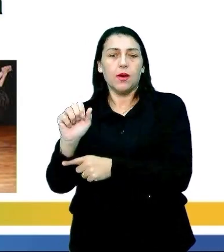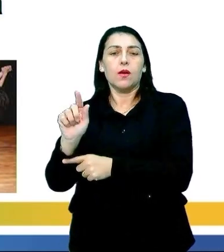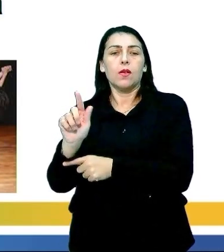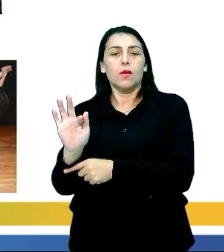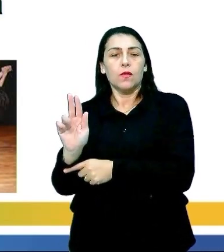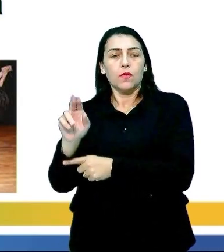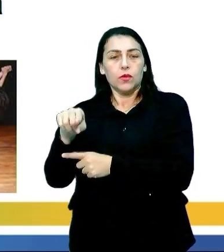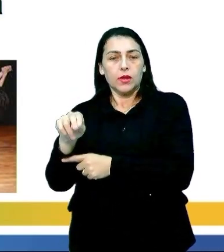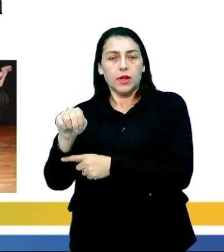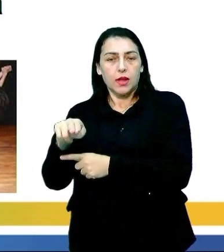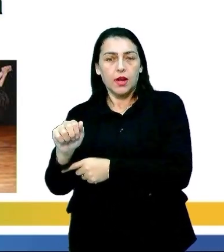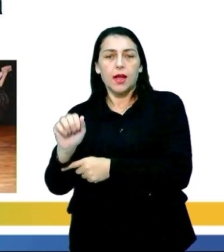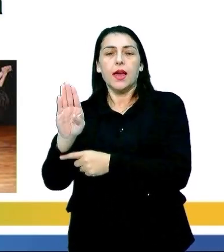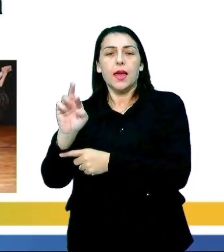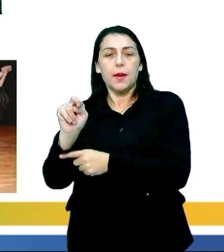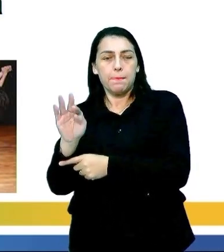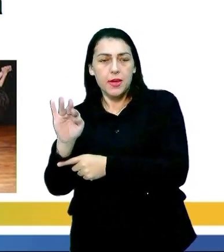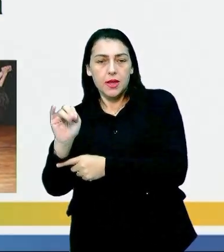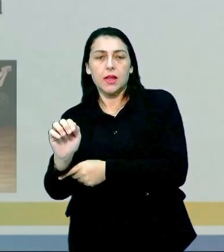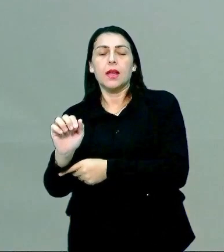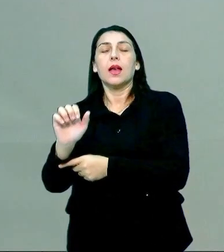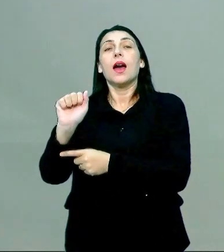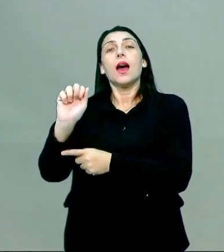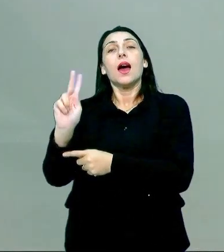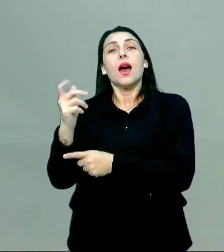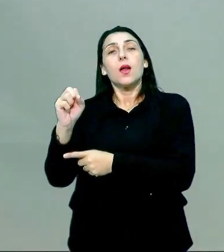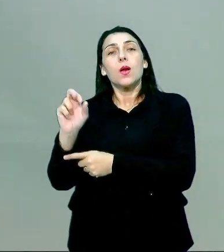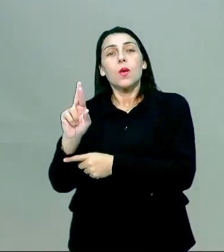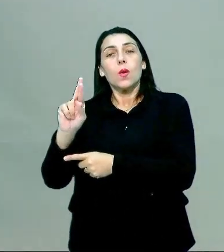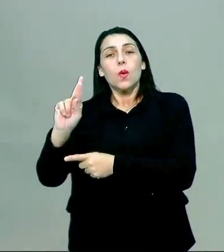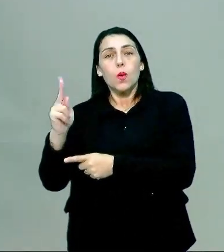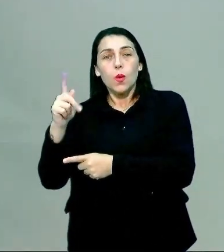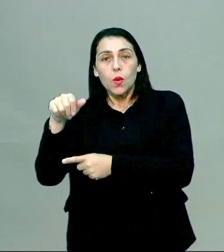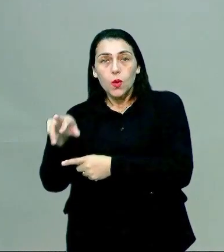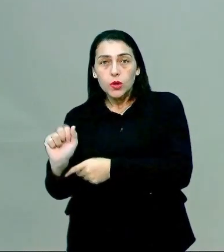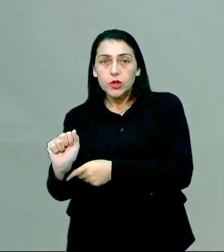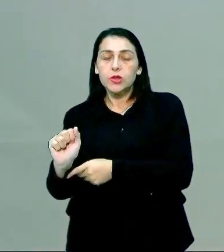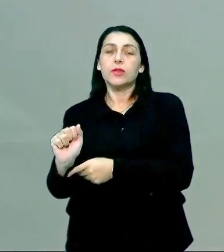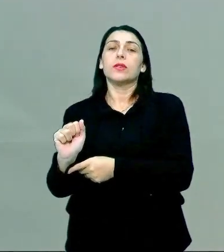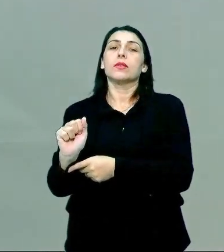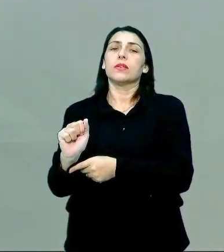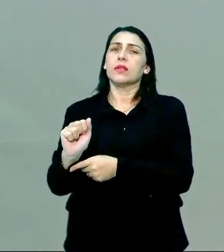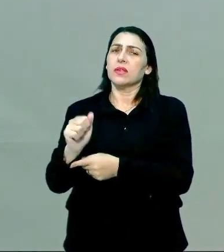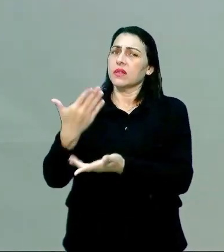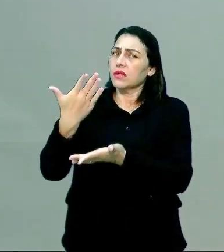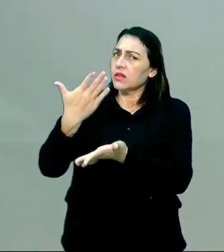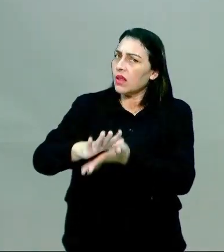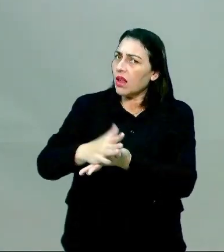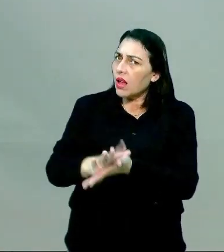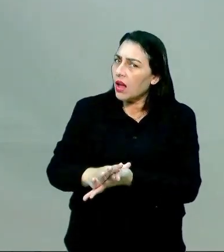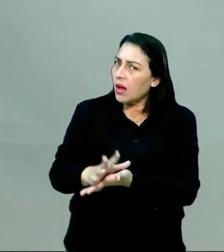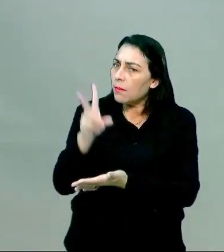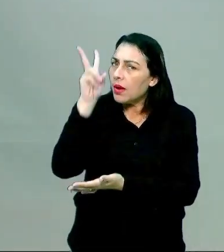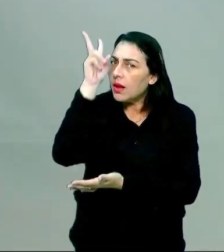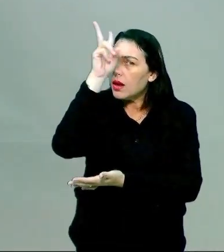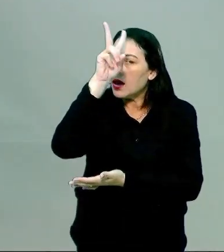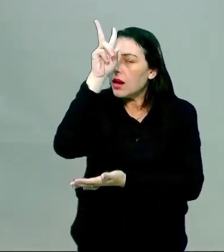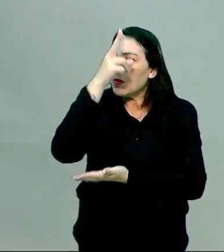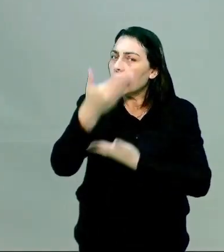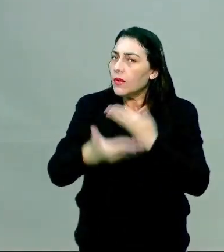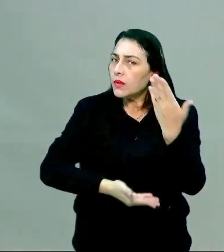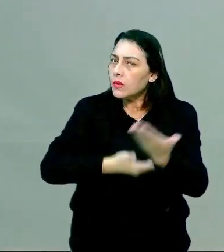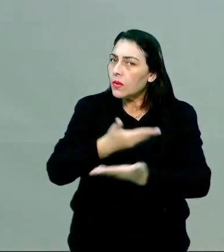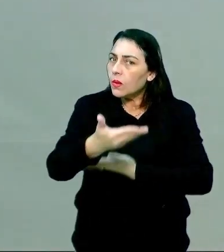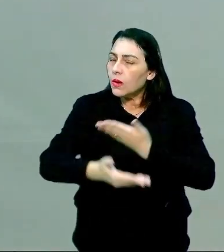o Funaná, o Rebita, o Arocha. Semba, talvez a gente vai... samba, lembrando, ó, vai fazendo